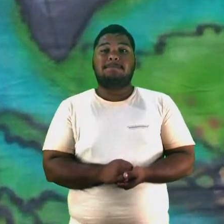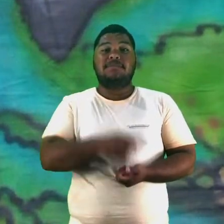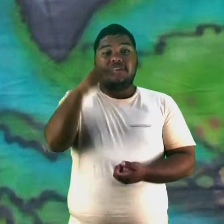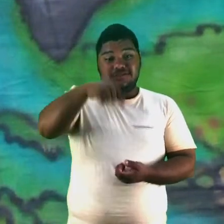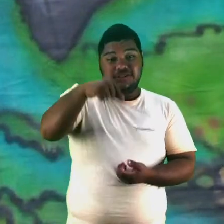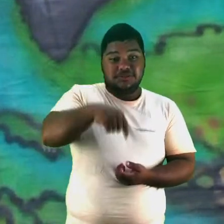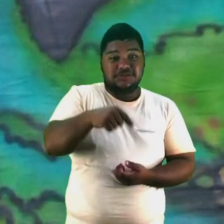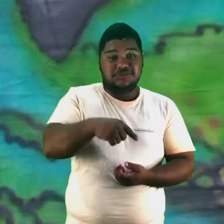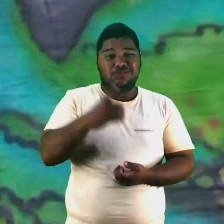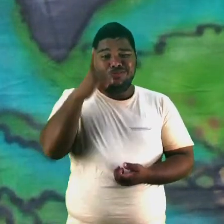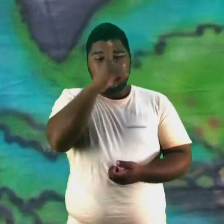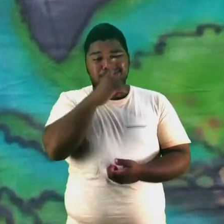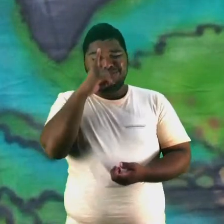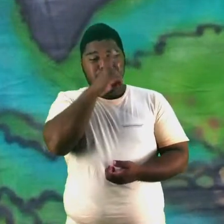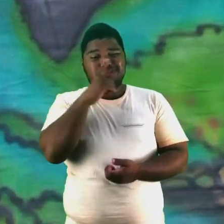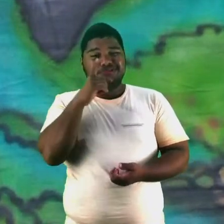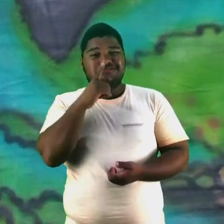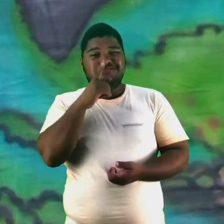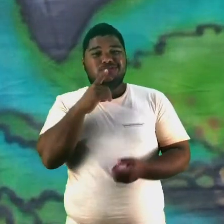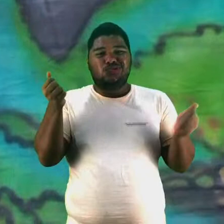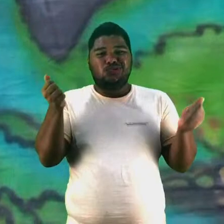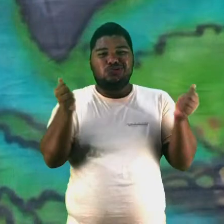estamos mais um domingo juntos.